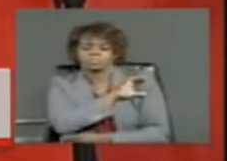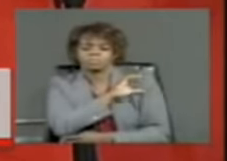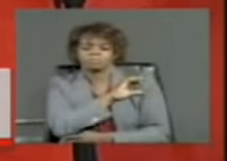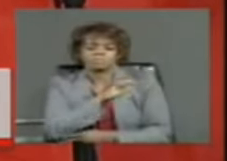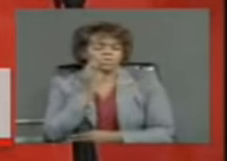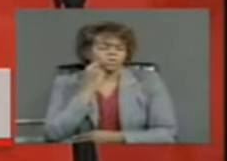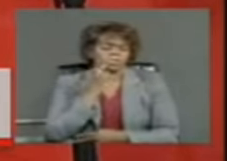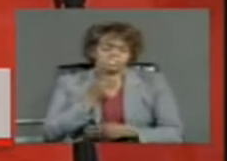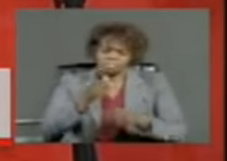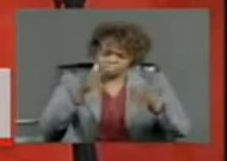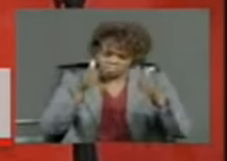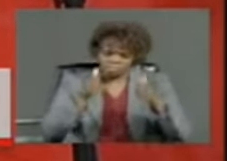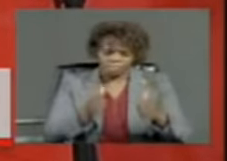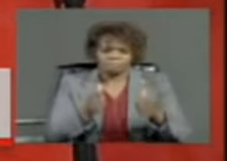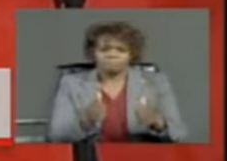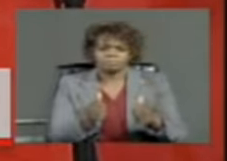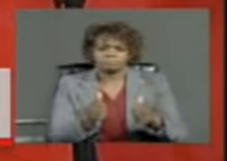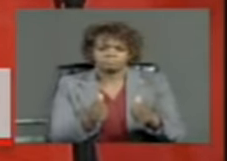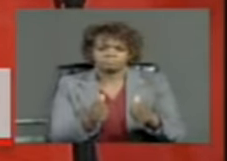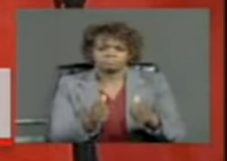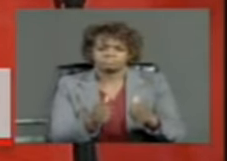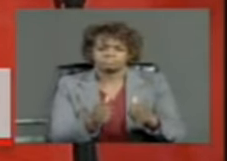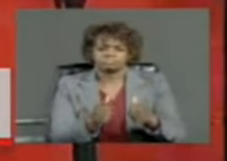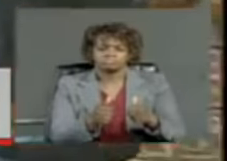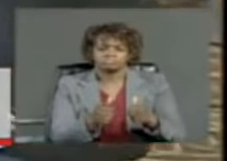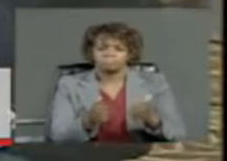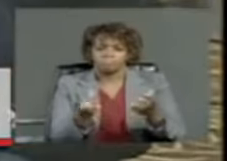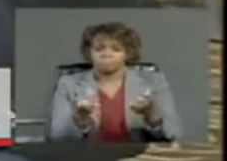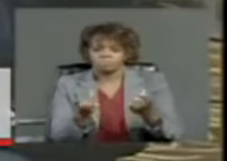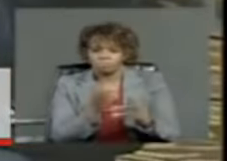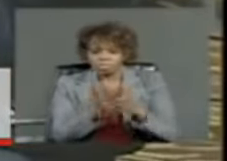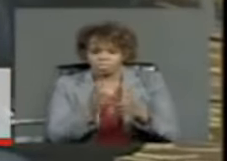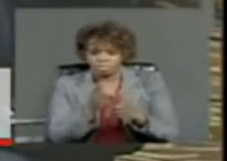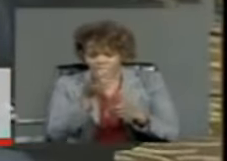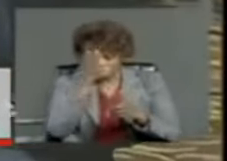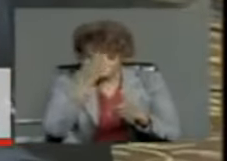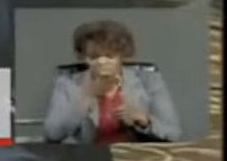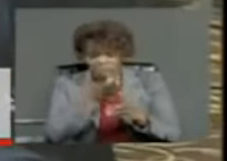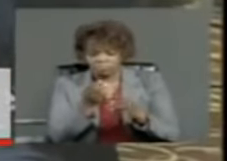Aliás, muita gente de Cabinda me considera Cabinda.